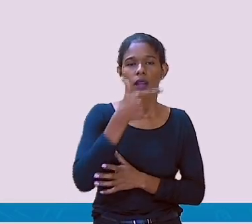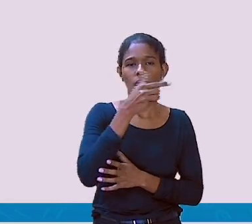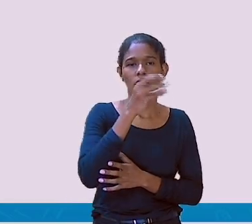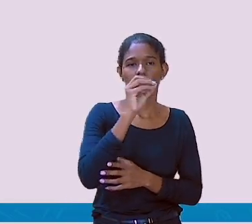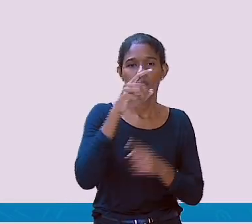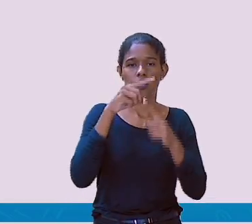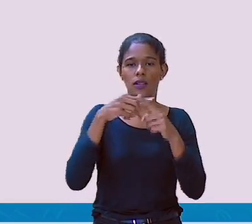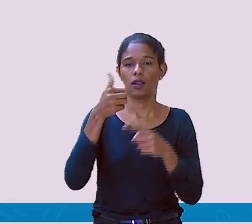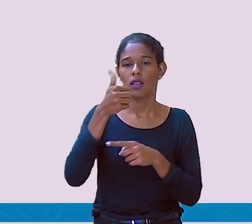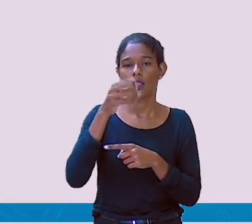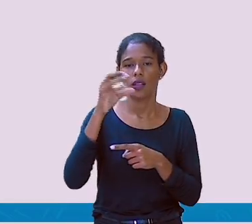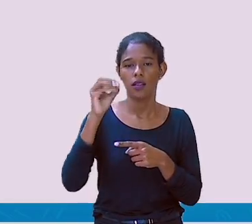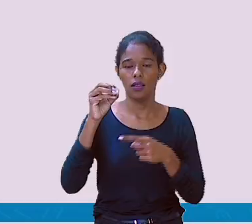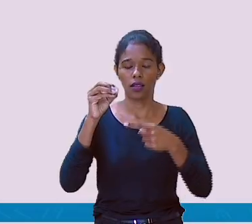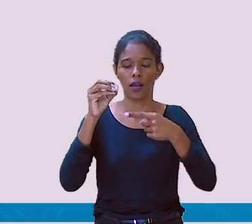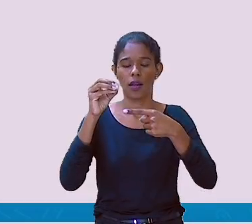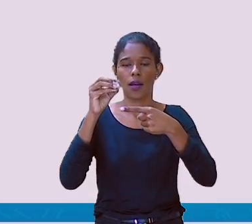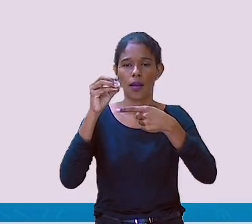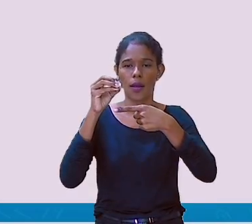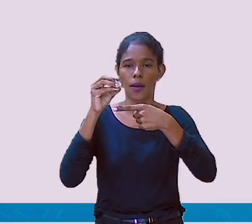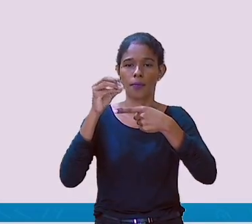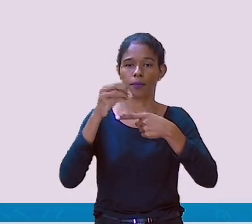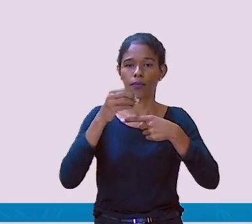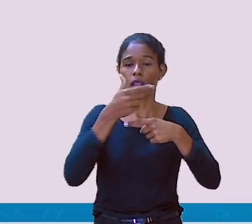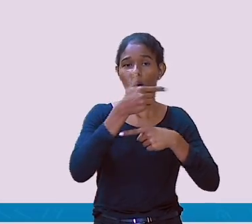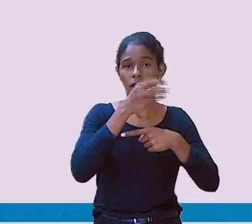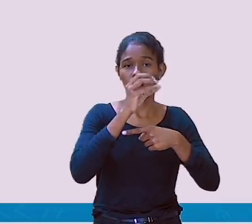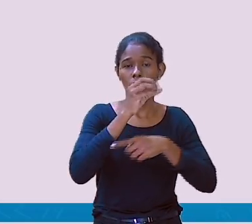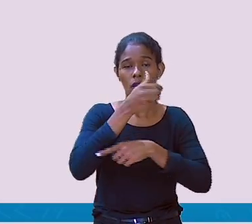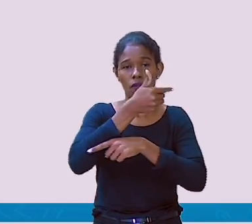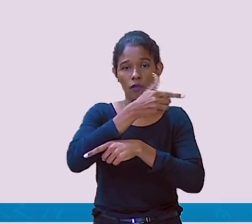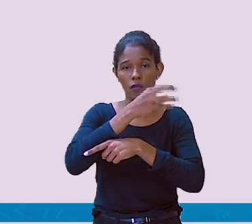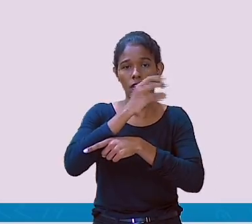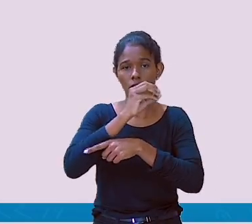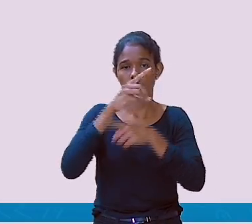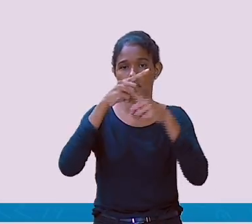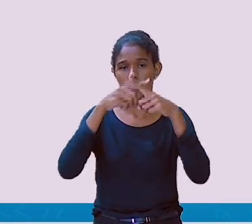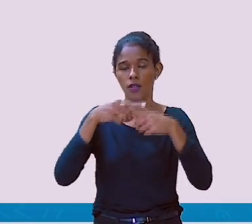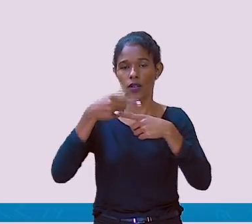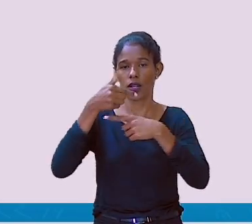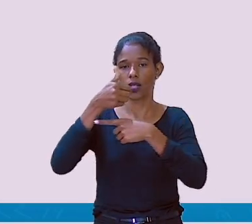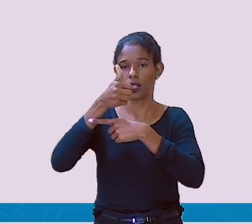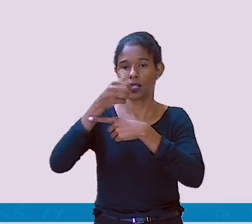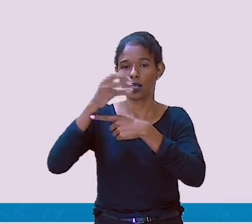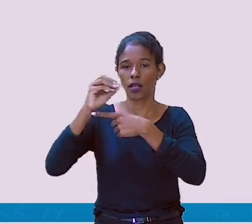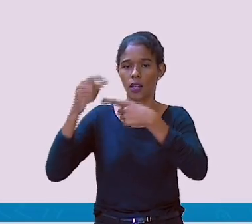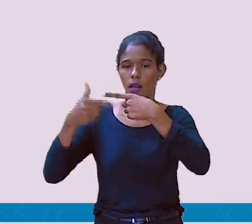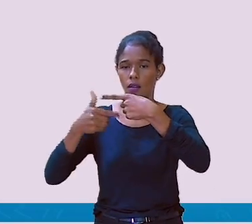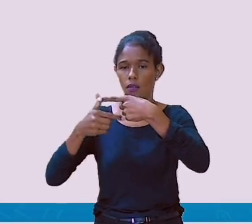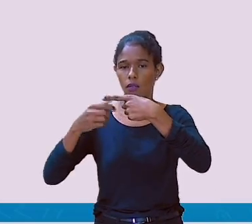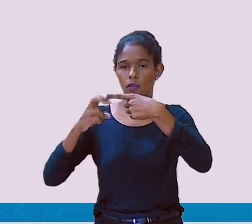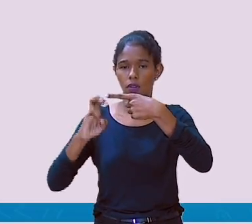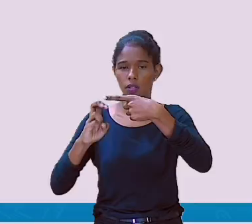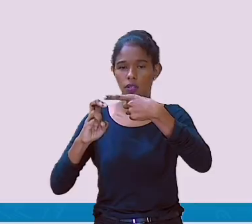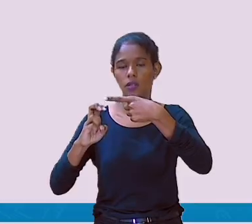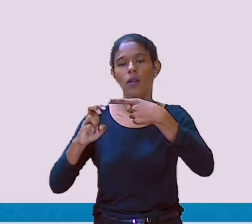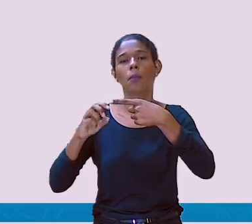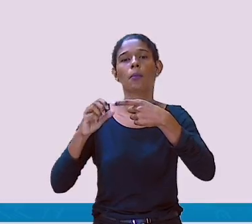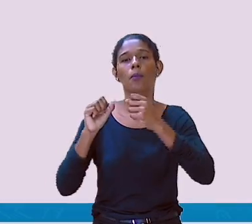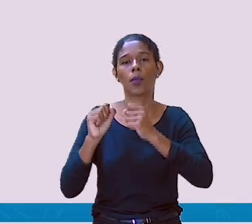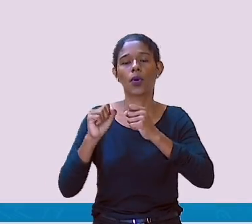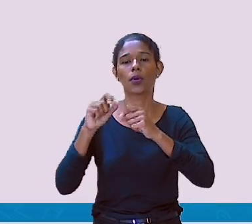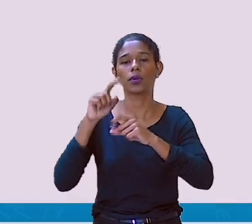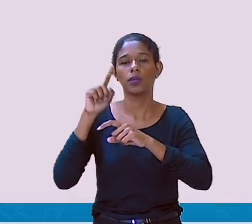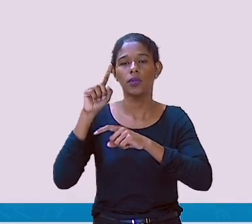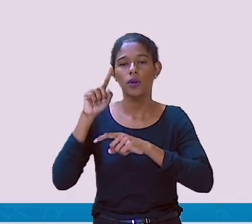segunda. Fração e multiplicação você pode simplificar. Por 5, vai dar 5,